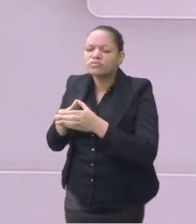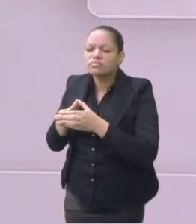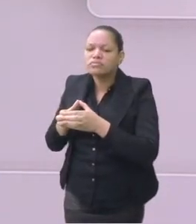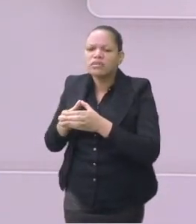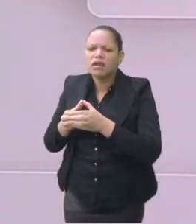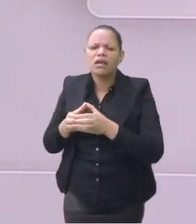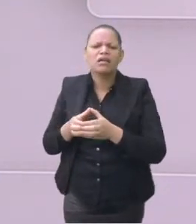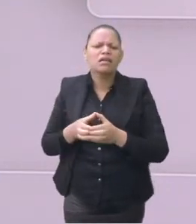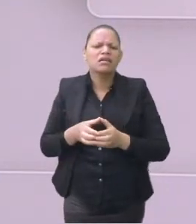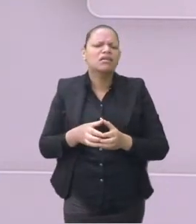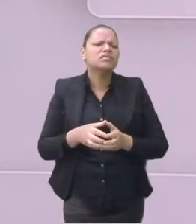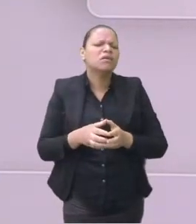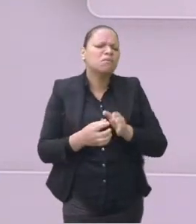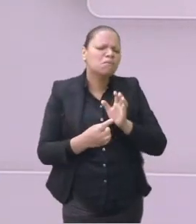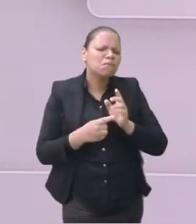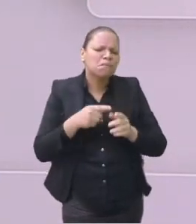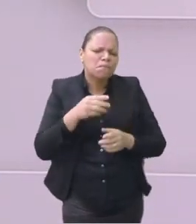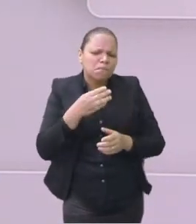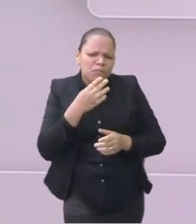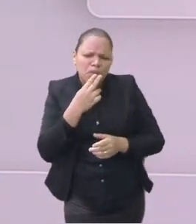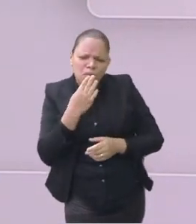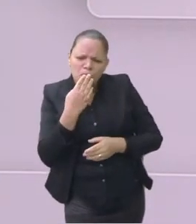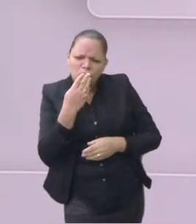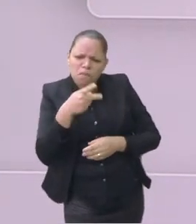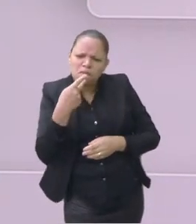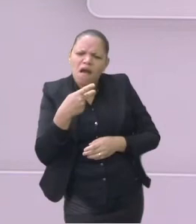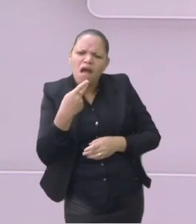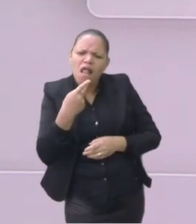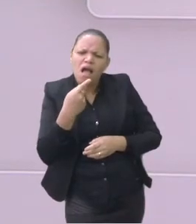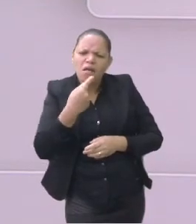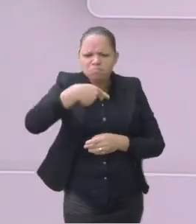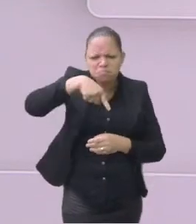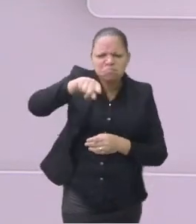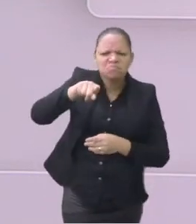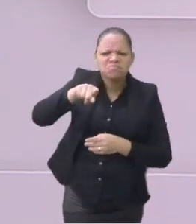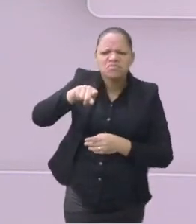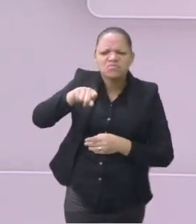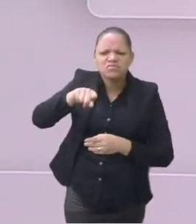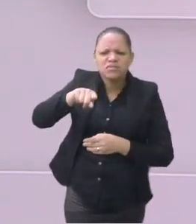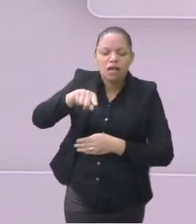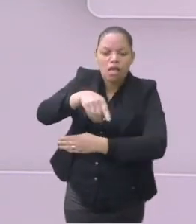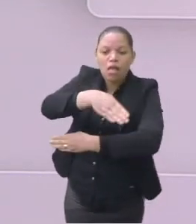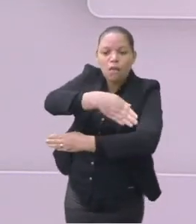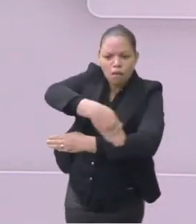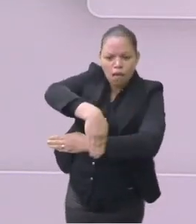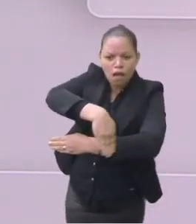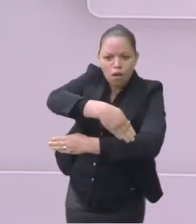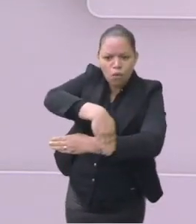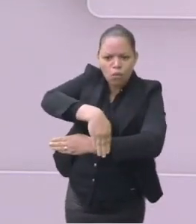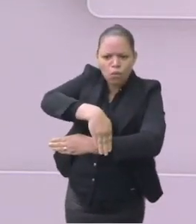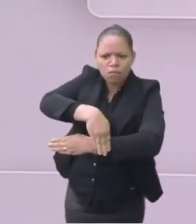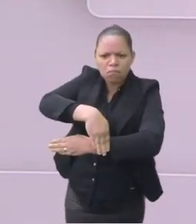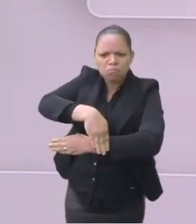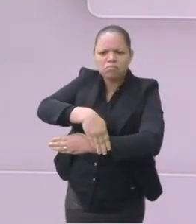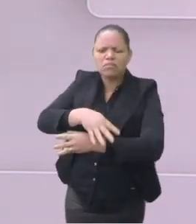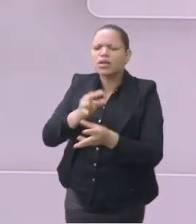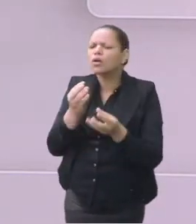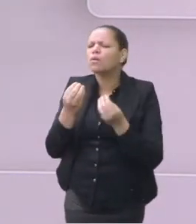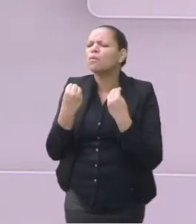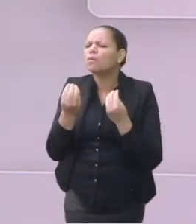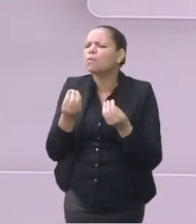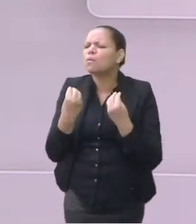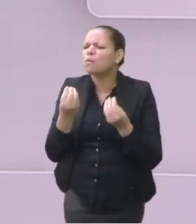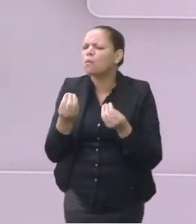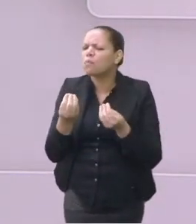casa, qual seria a maneira que você me explicaria? Pensa. Bem, do lugar em que